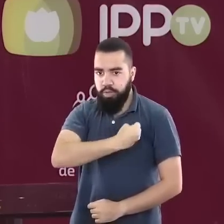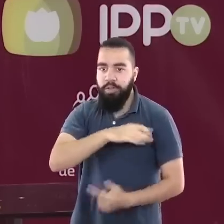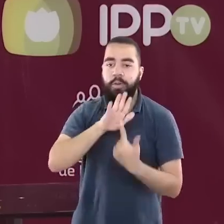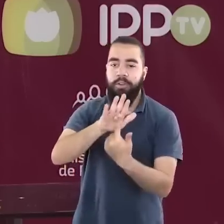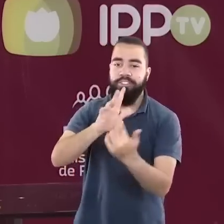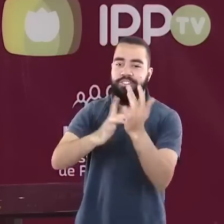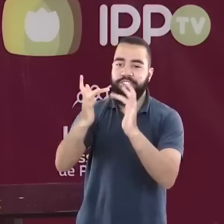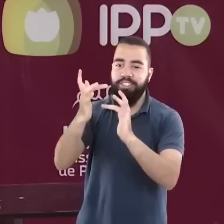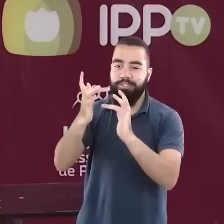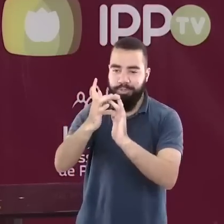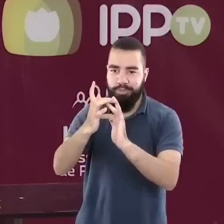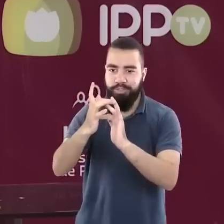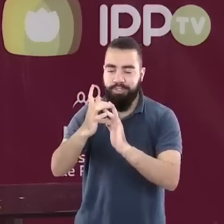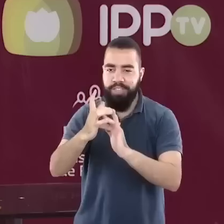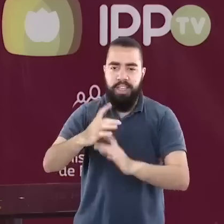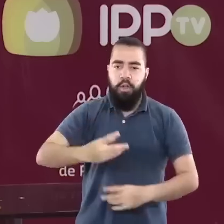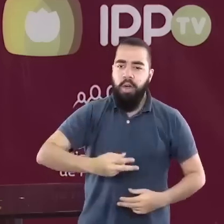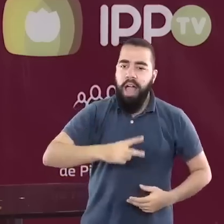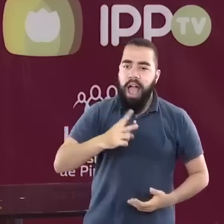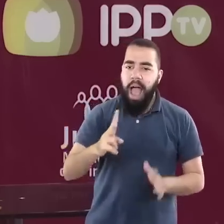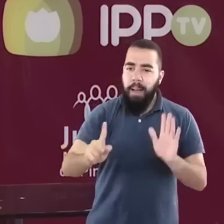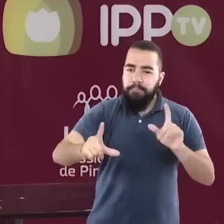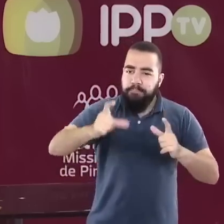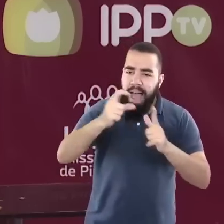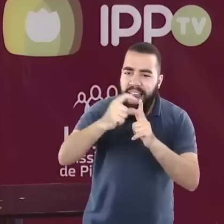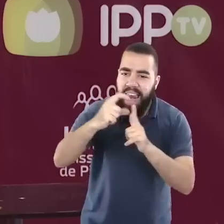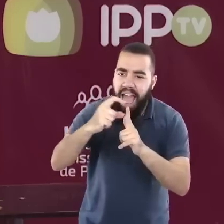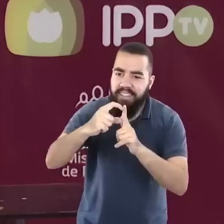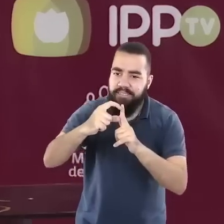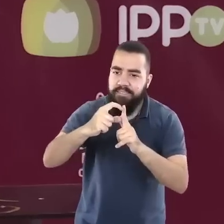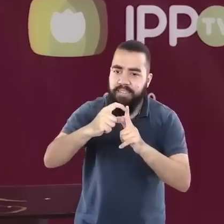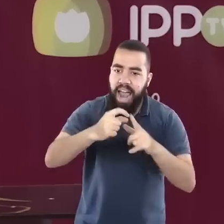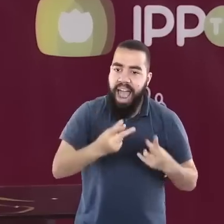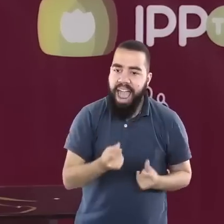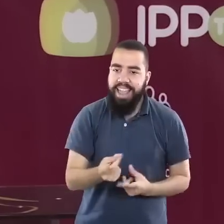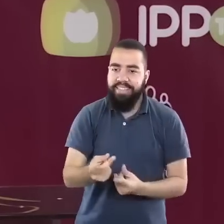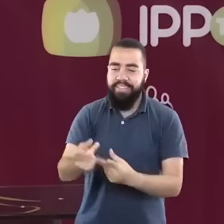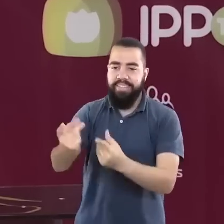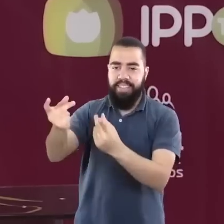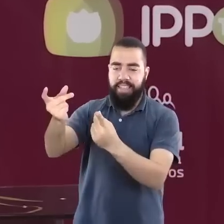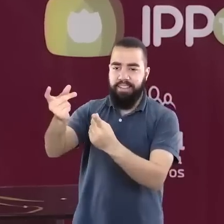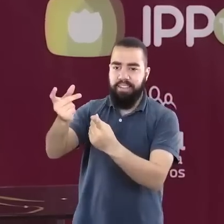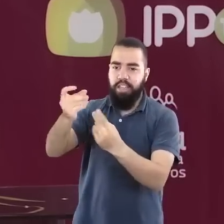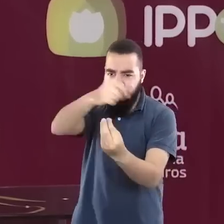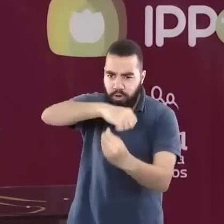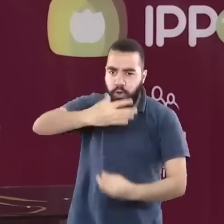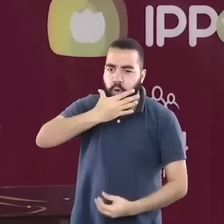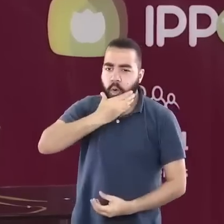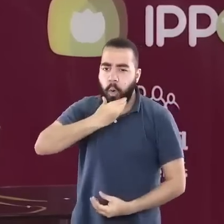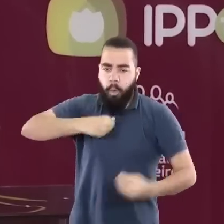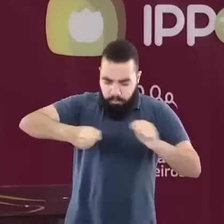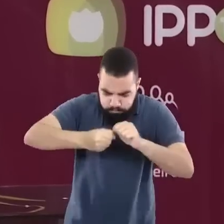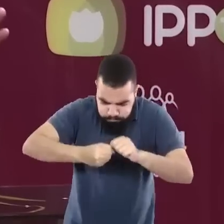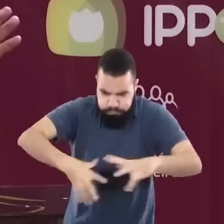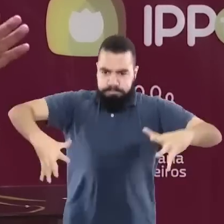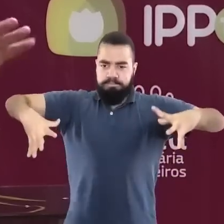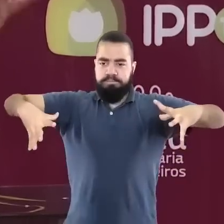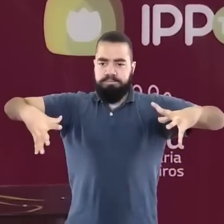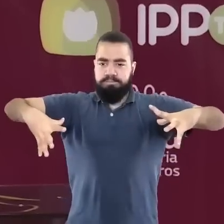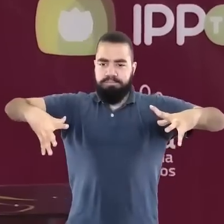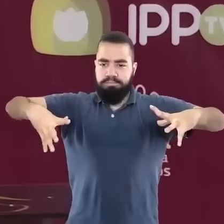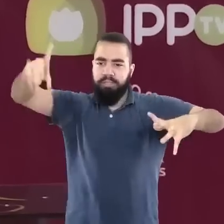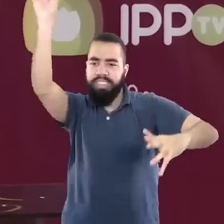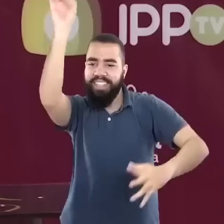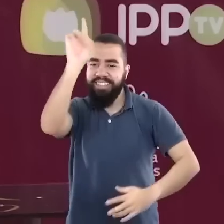verbo eterno pessoal Divino criador autoexistente que se fez carne e habitou entre nós cheio de graça de verdade